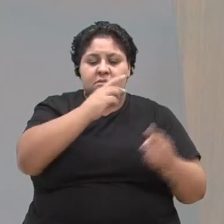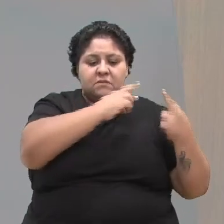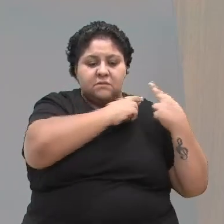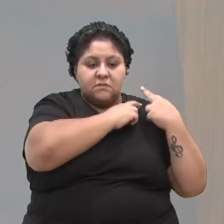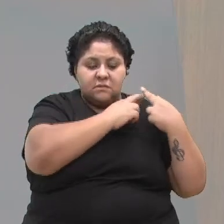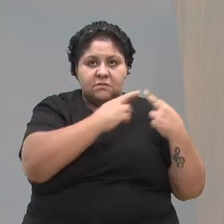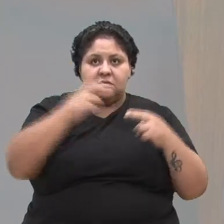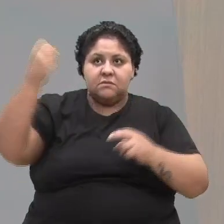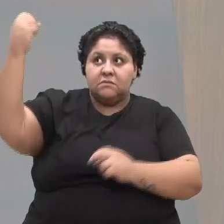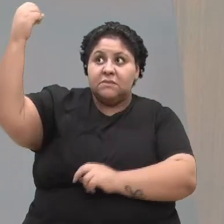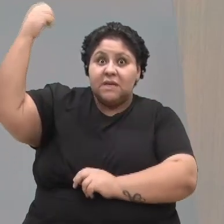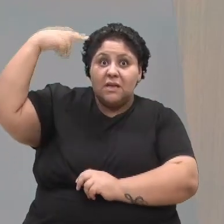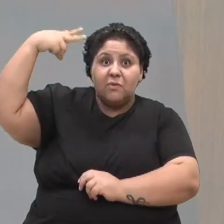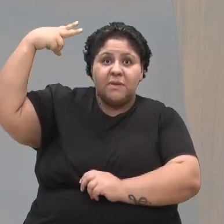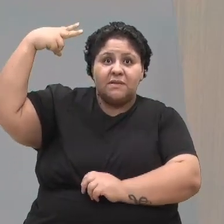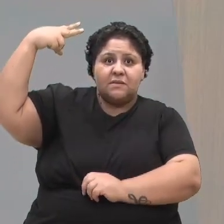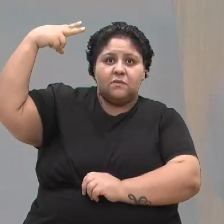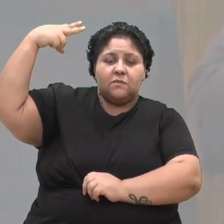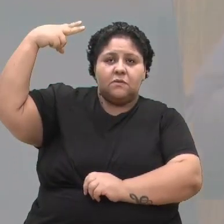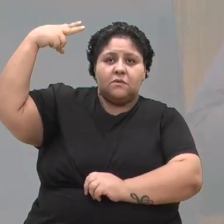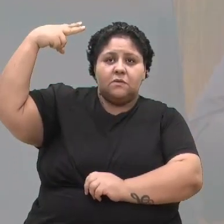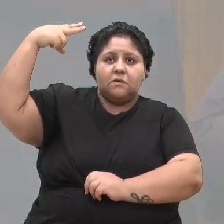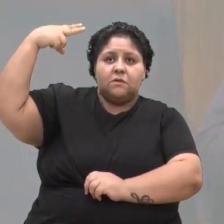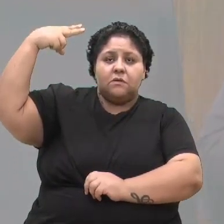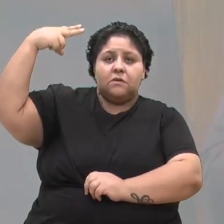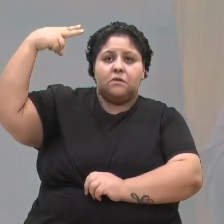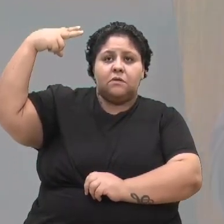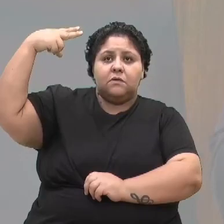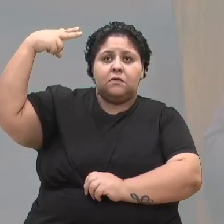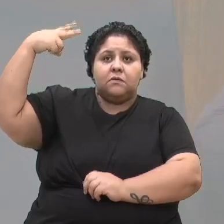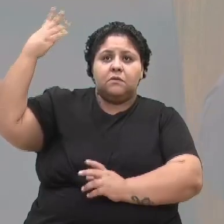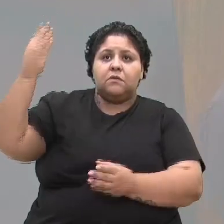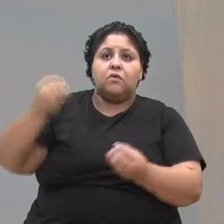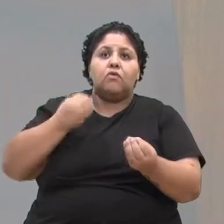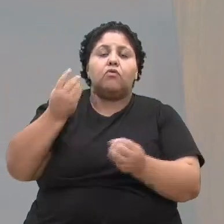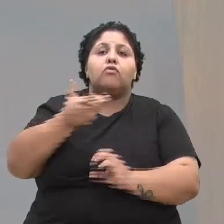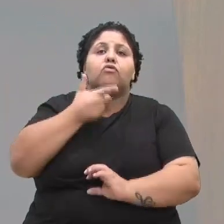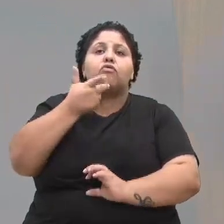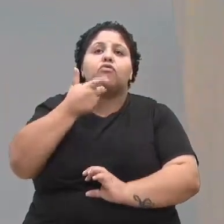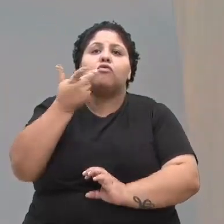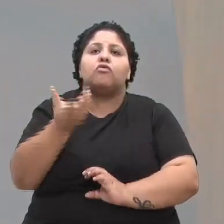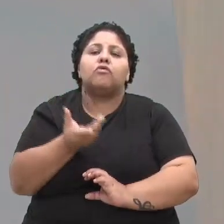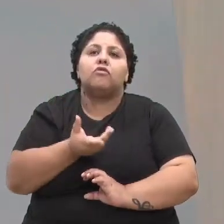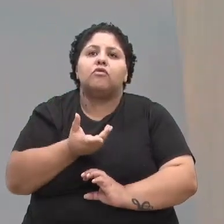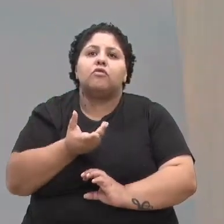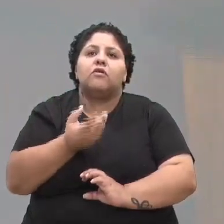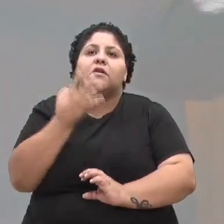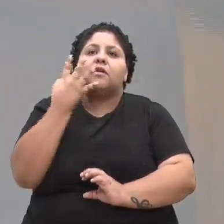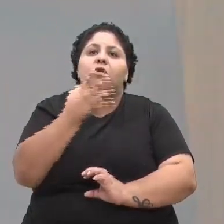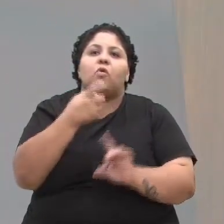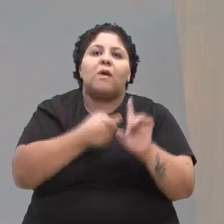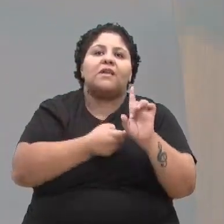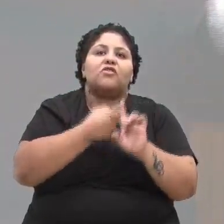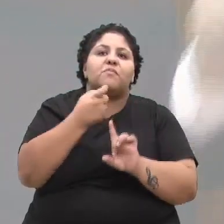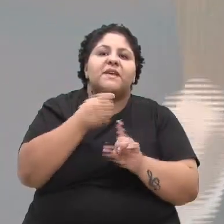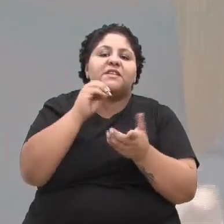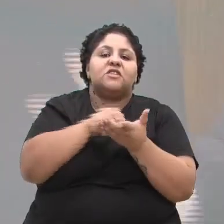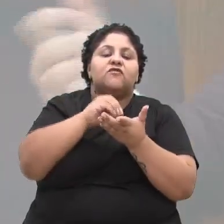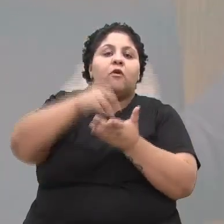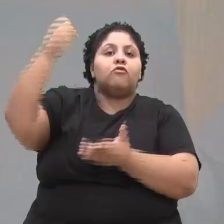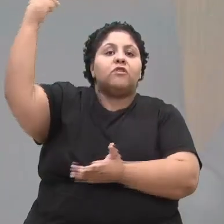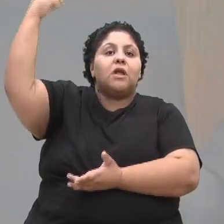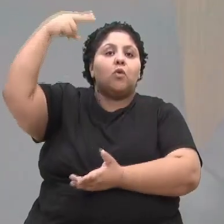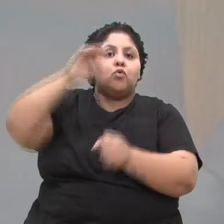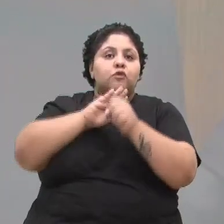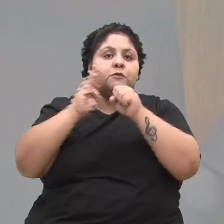pela iluminação. Aí é o seguinte, o vereador... O que eu digo lá no Centenário para quem tem 4 meses sem luz? 4. Eu digo